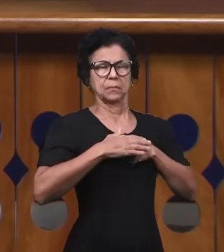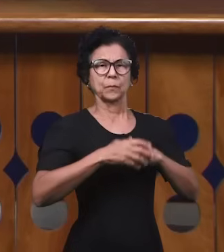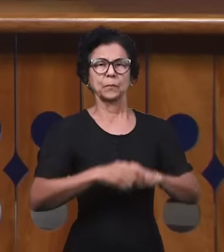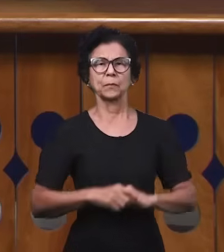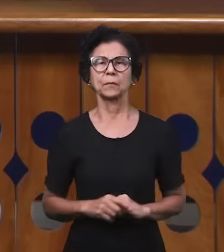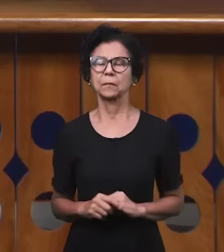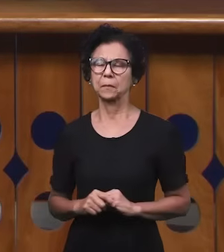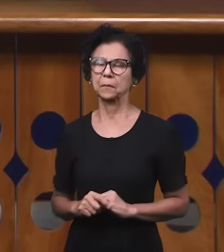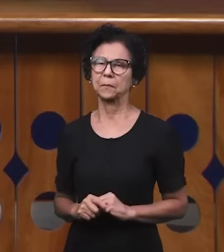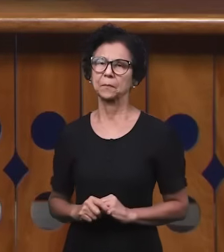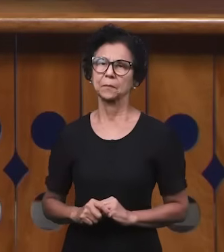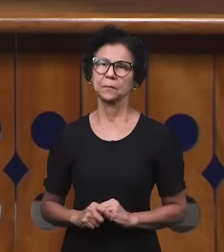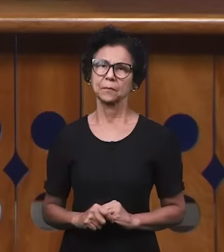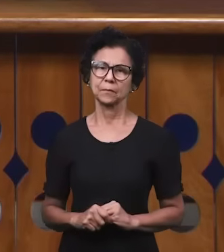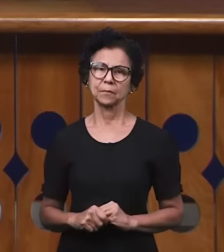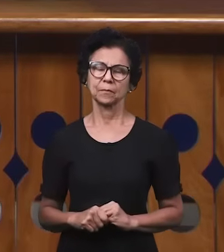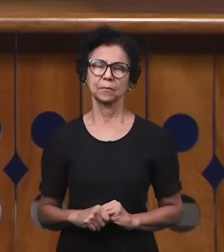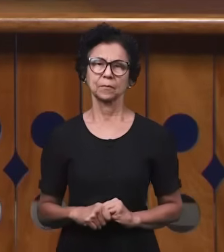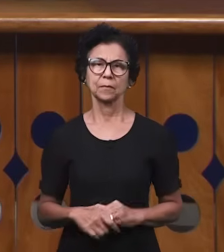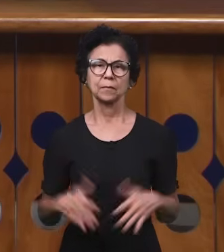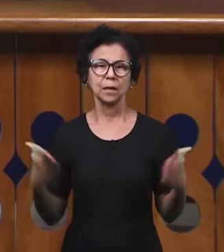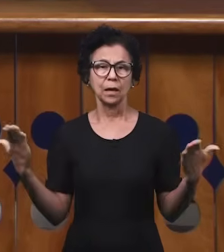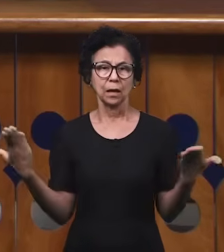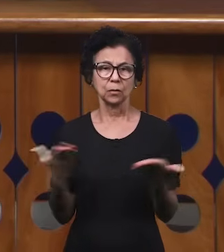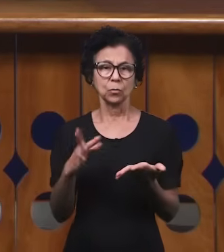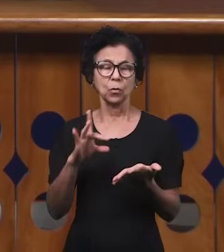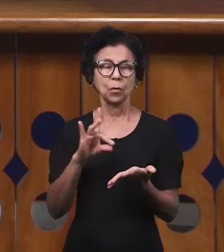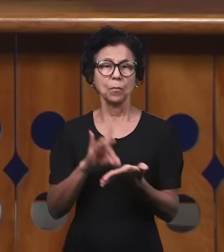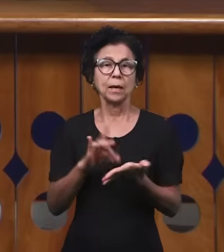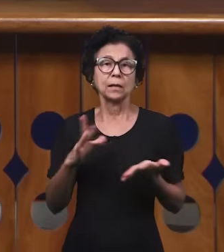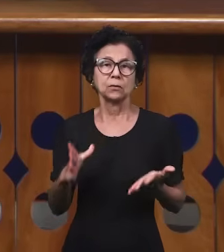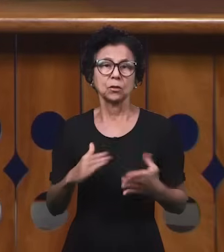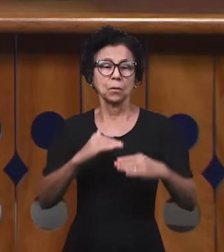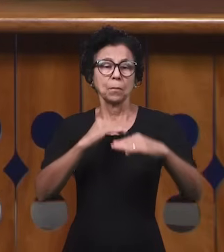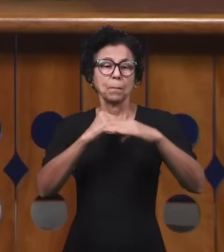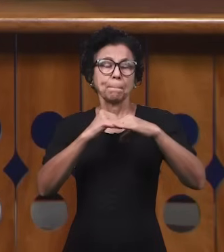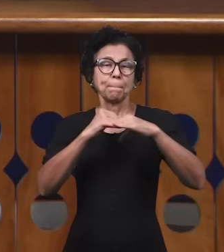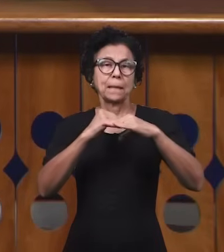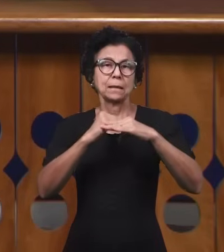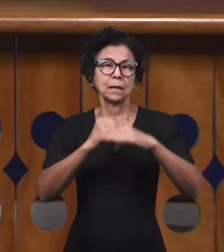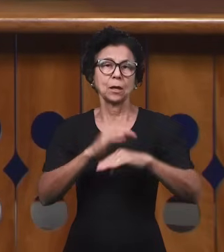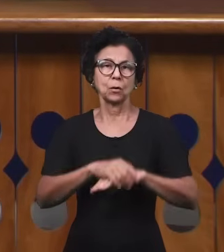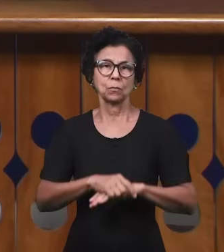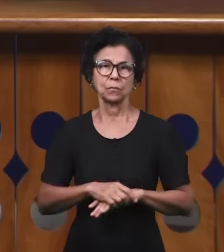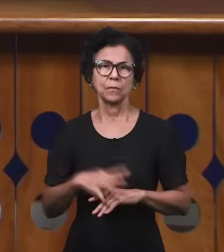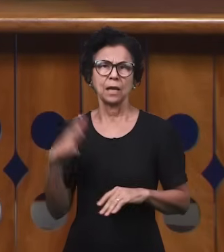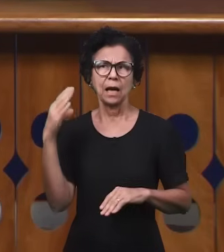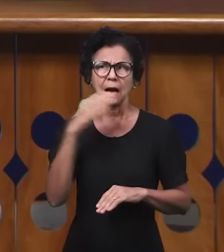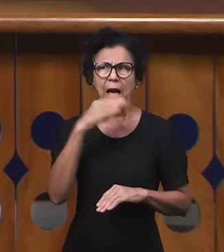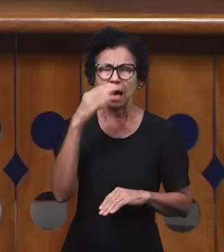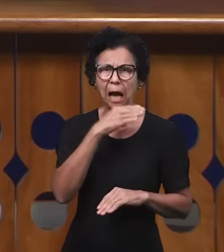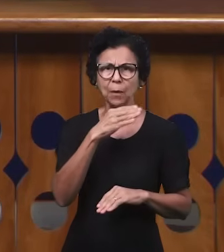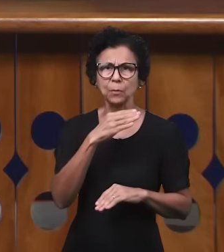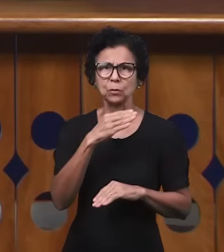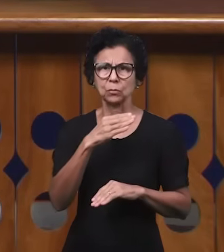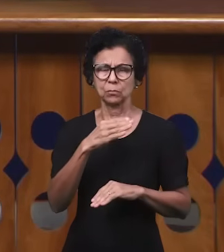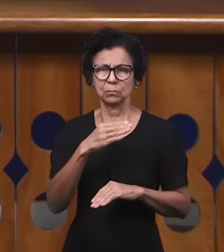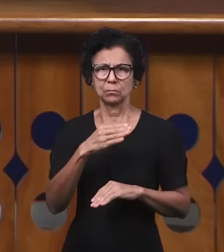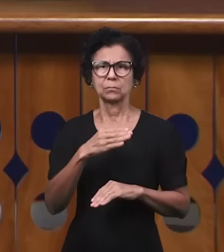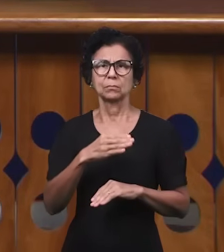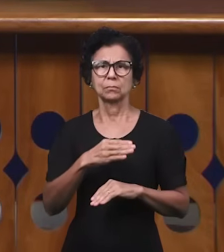Quais os padrões desse século? Pressão por sucesso rápido, medo de ficar